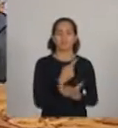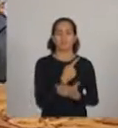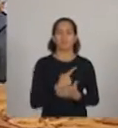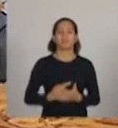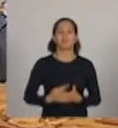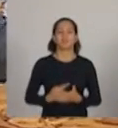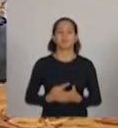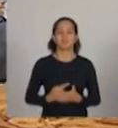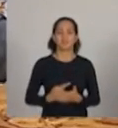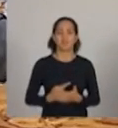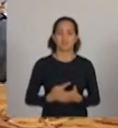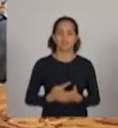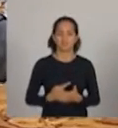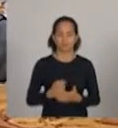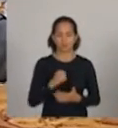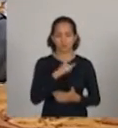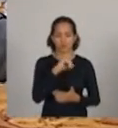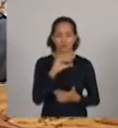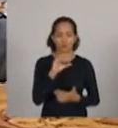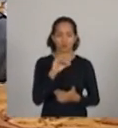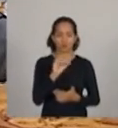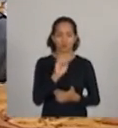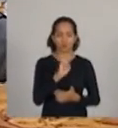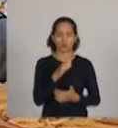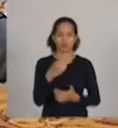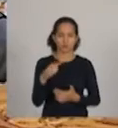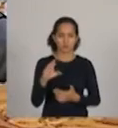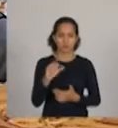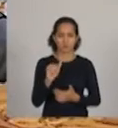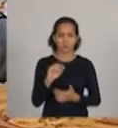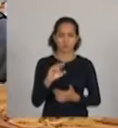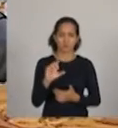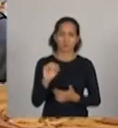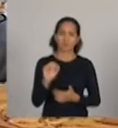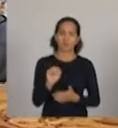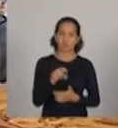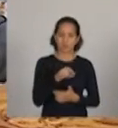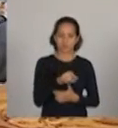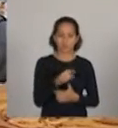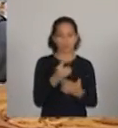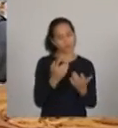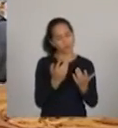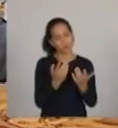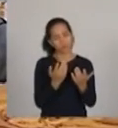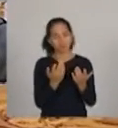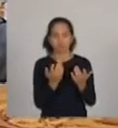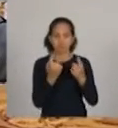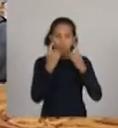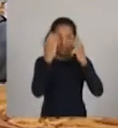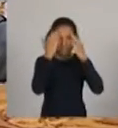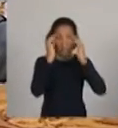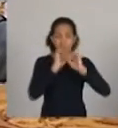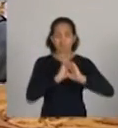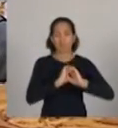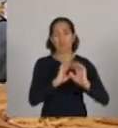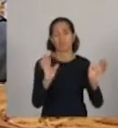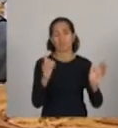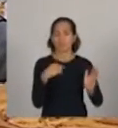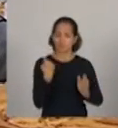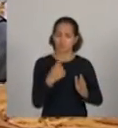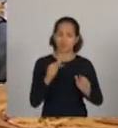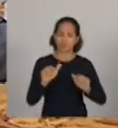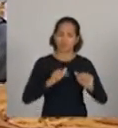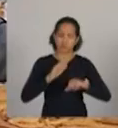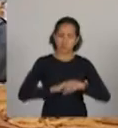presidente, José Carlos Risk, por essa abertura, por entender que nós precisamos